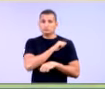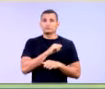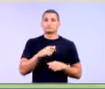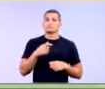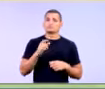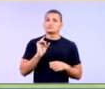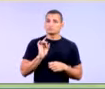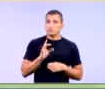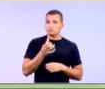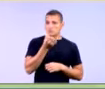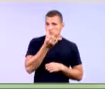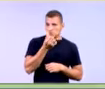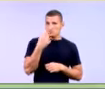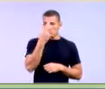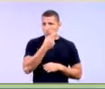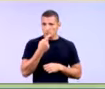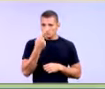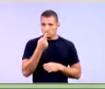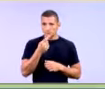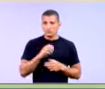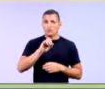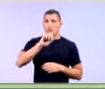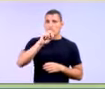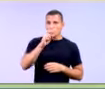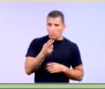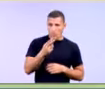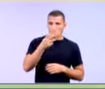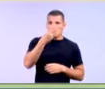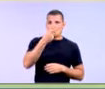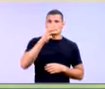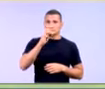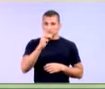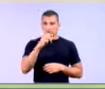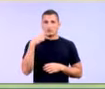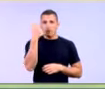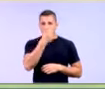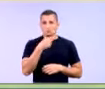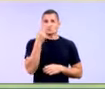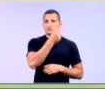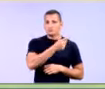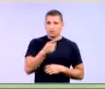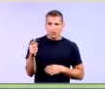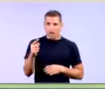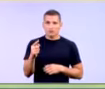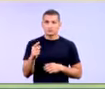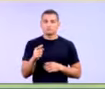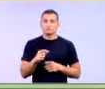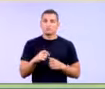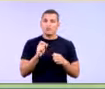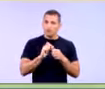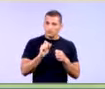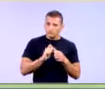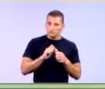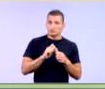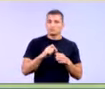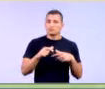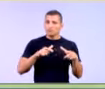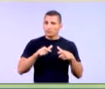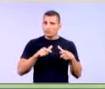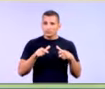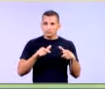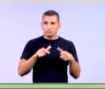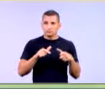passar 6 horas diárias ou 30 horas semanais desenvolvendo aí atividades no estágio,